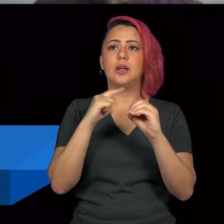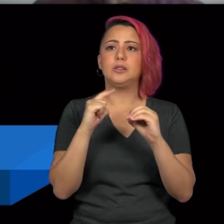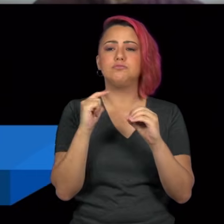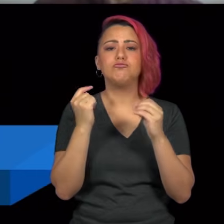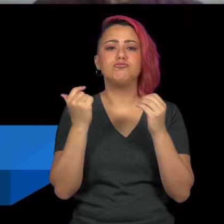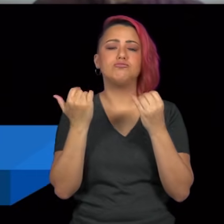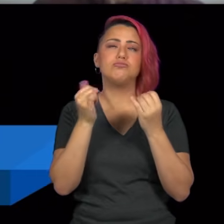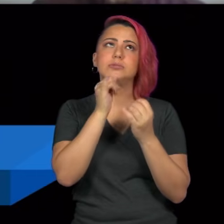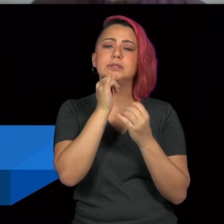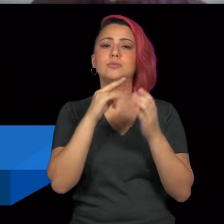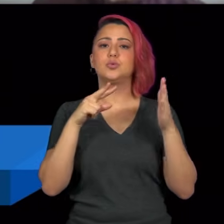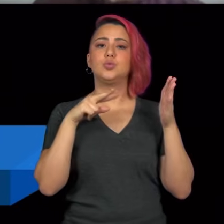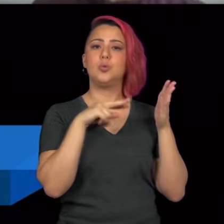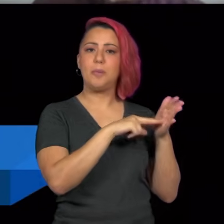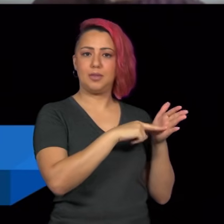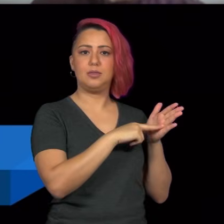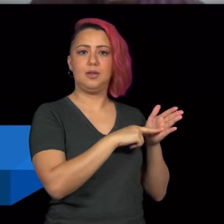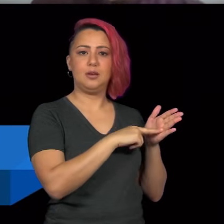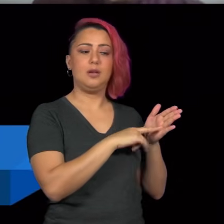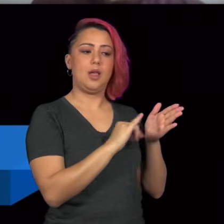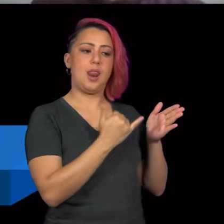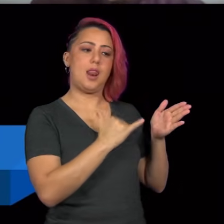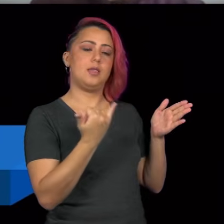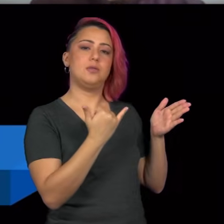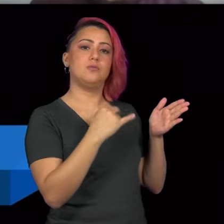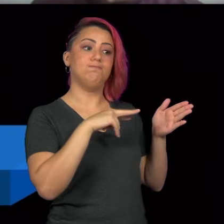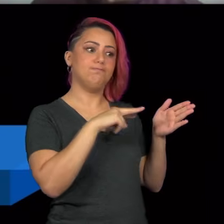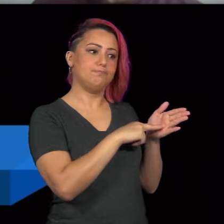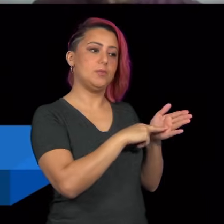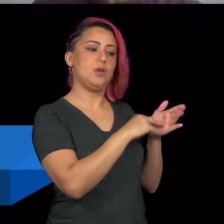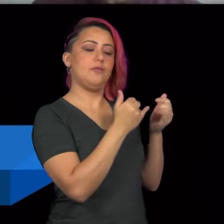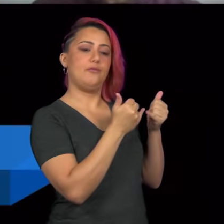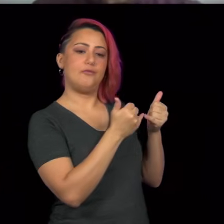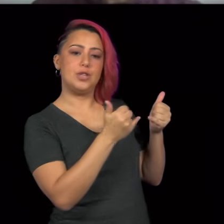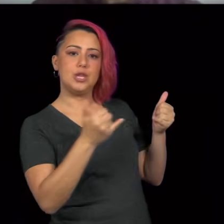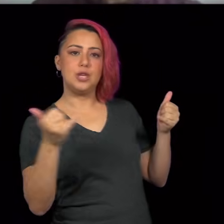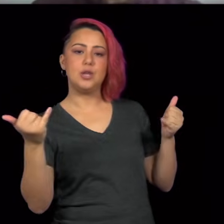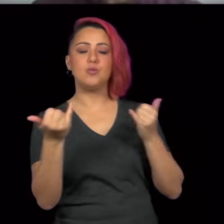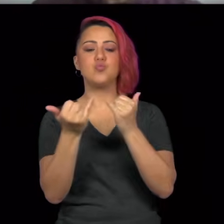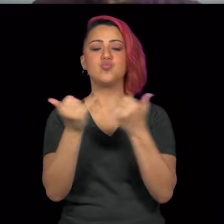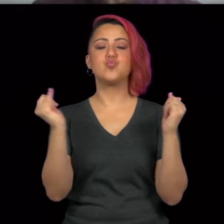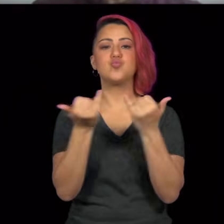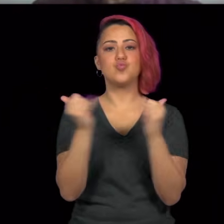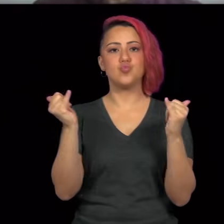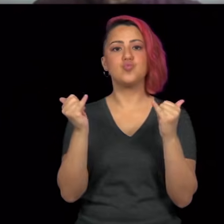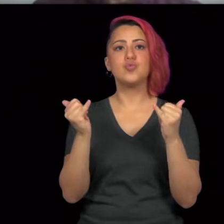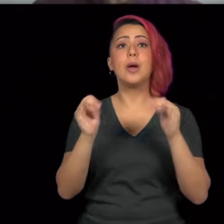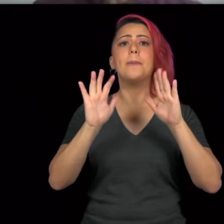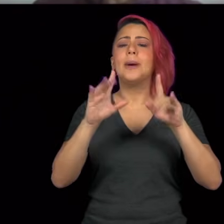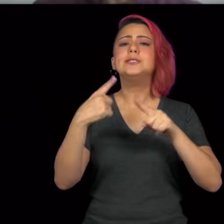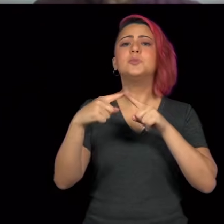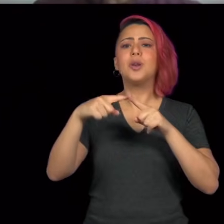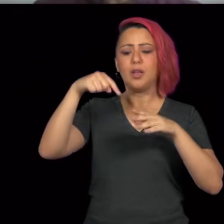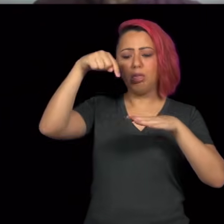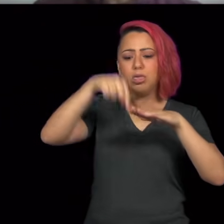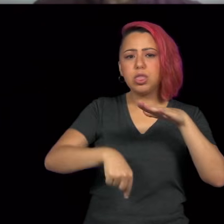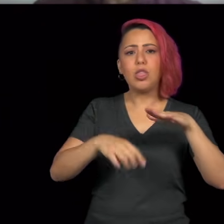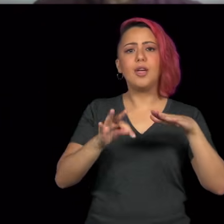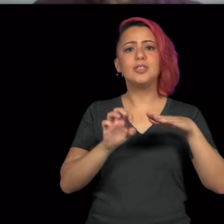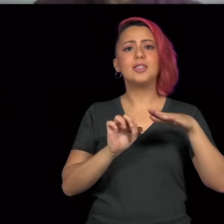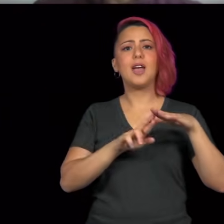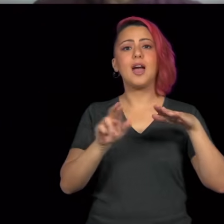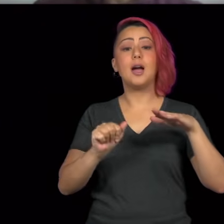tomada, por exemplo. O sinal elétrico aterrado, ele é aquele que flui para a Terra para não causar danos. Então, é